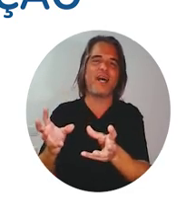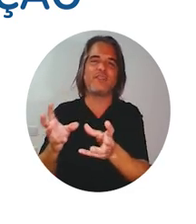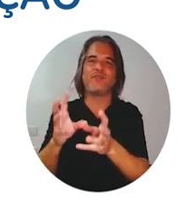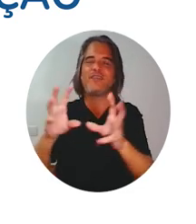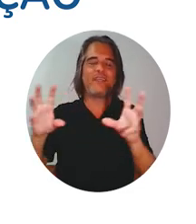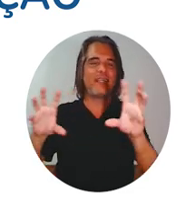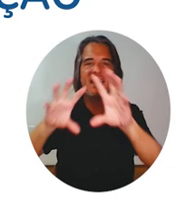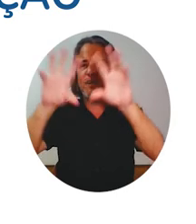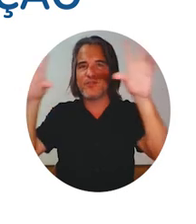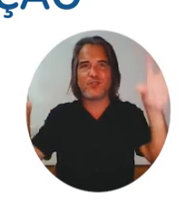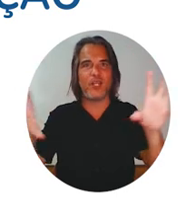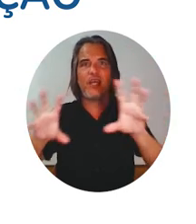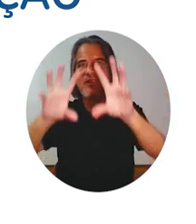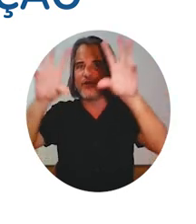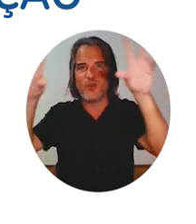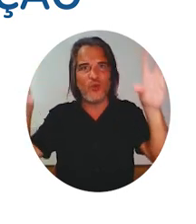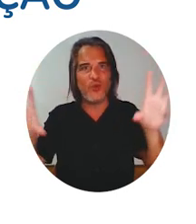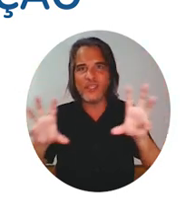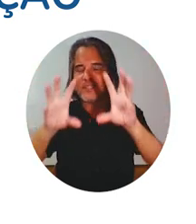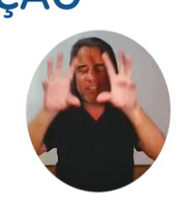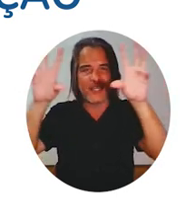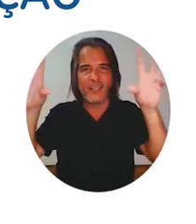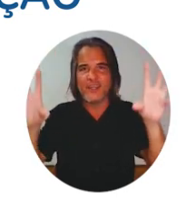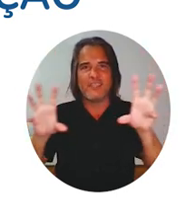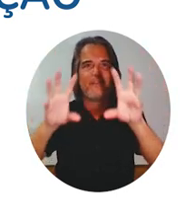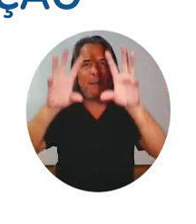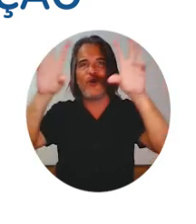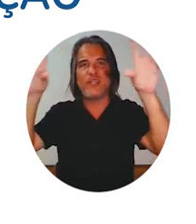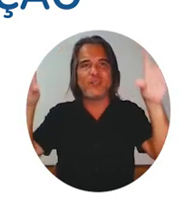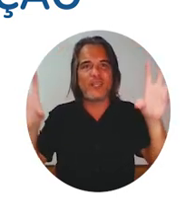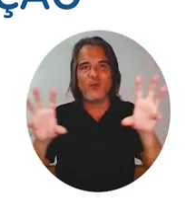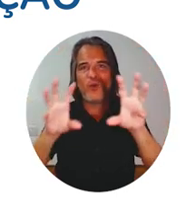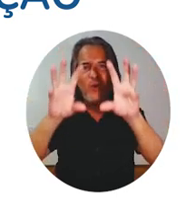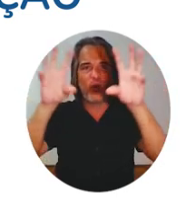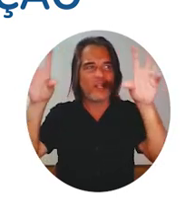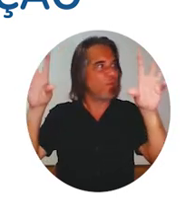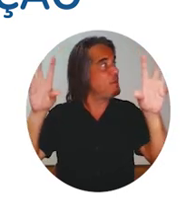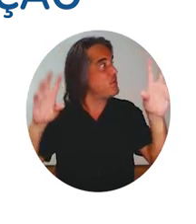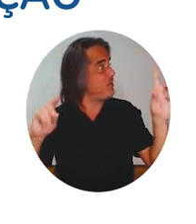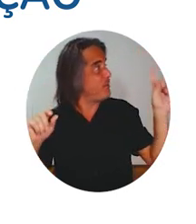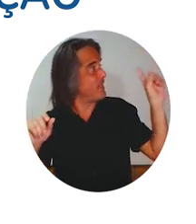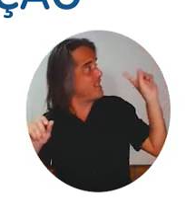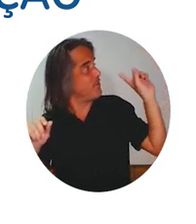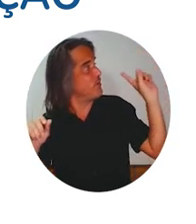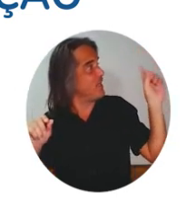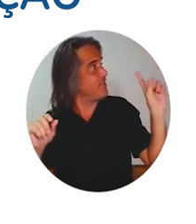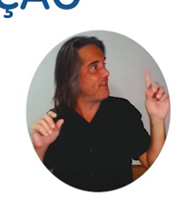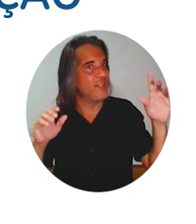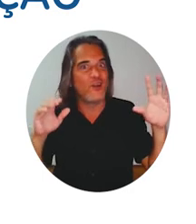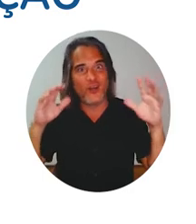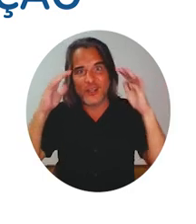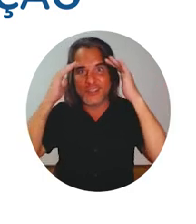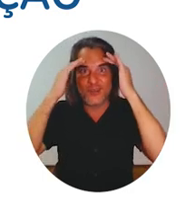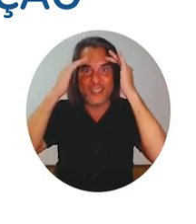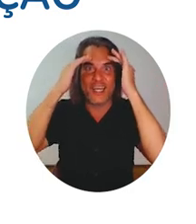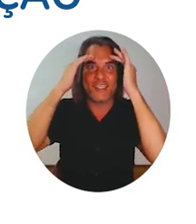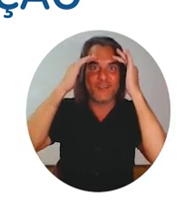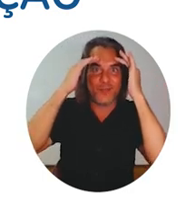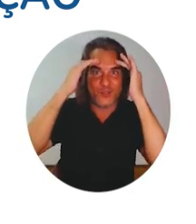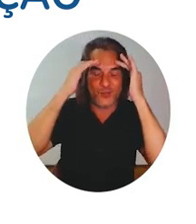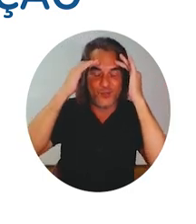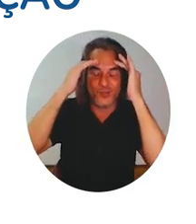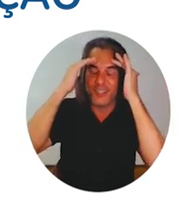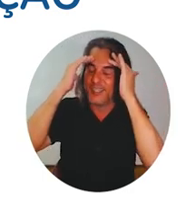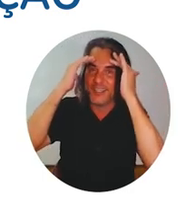os dados, você vai ter gráficos cheios de coisas, né? Você vai ficar olhando aquilo horas, uma pessoa vai passar por trás e falar, nossa, coitada